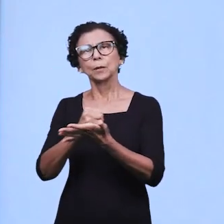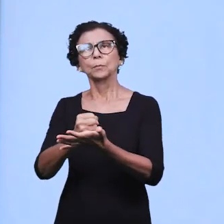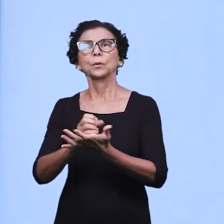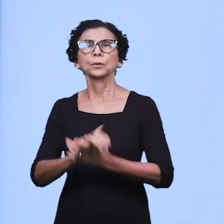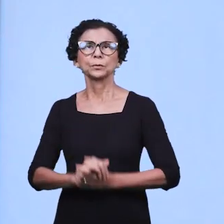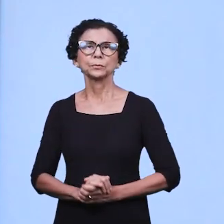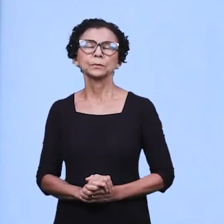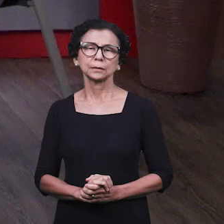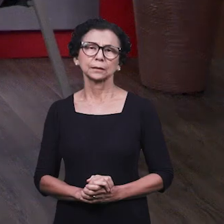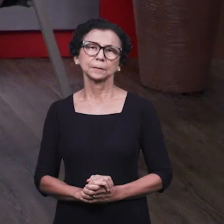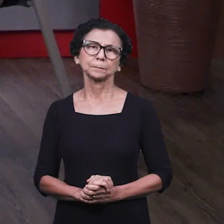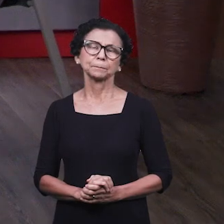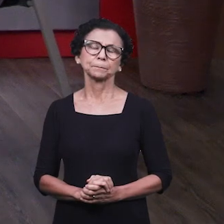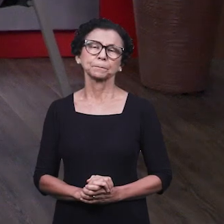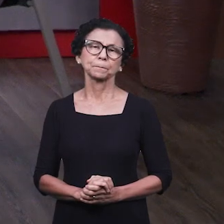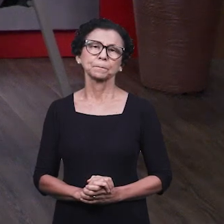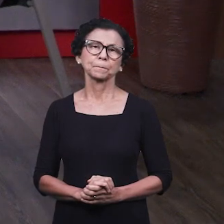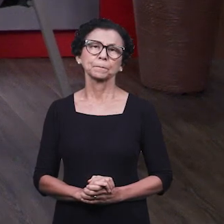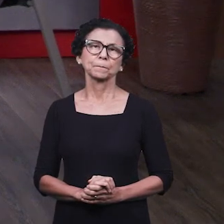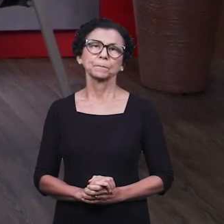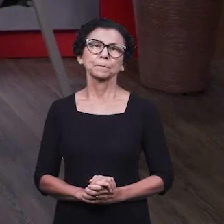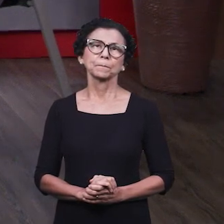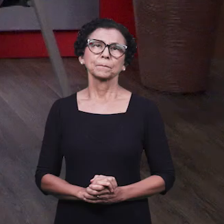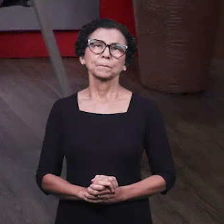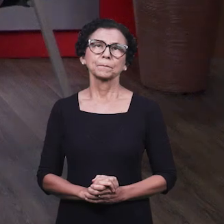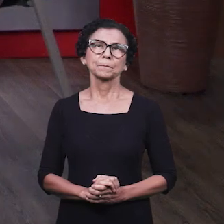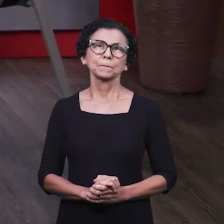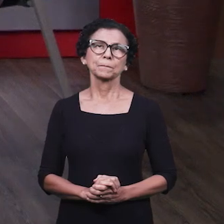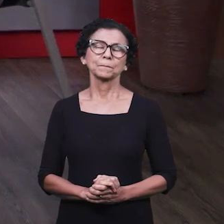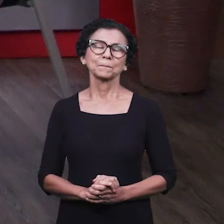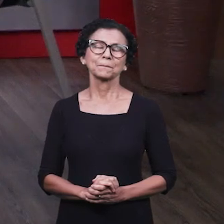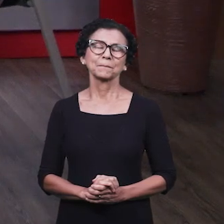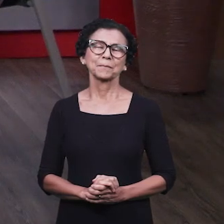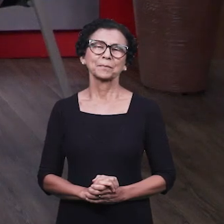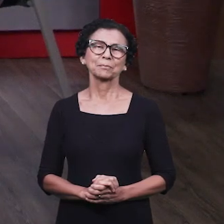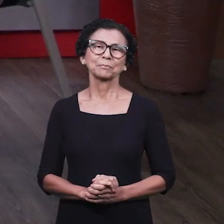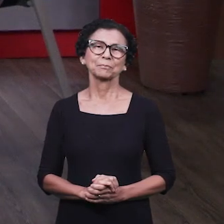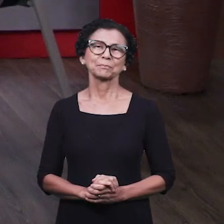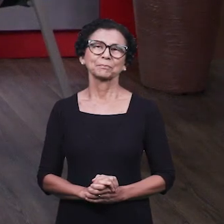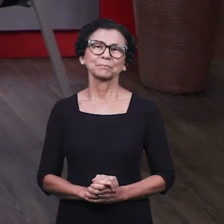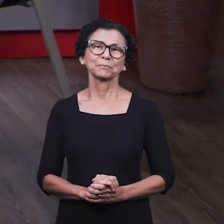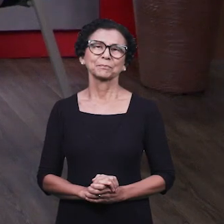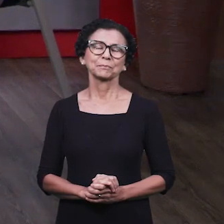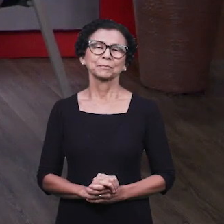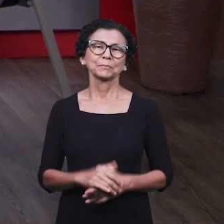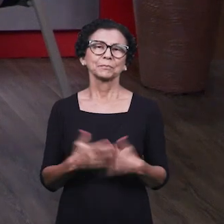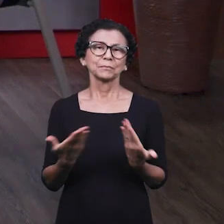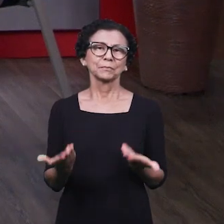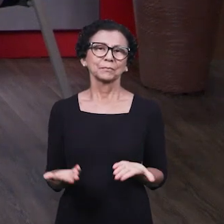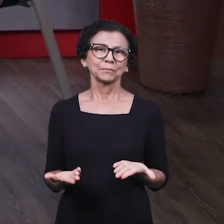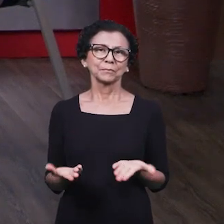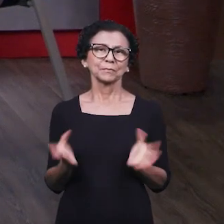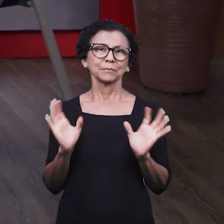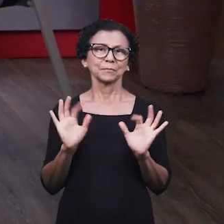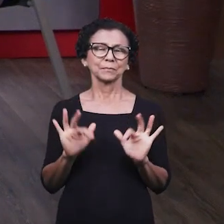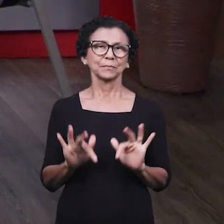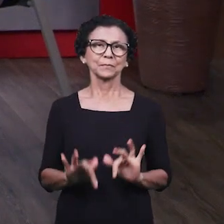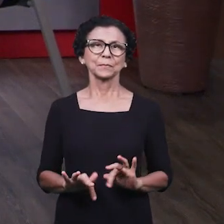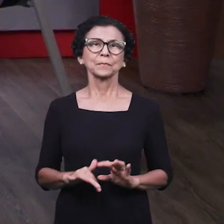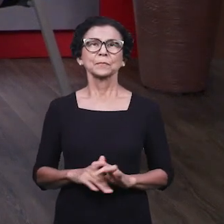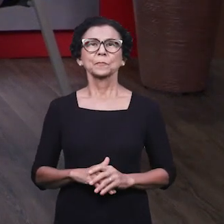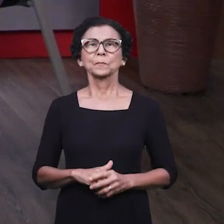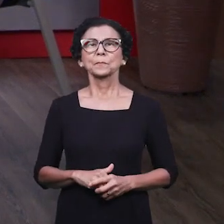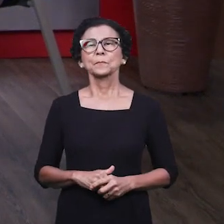dar depois, né, uma vida futura. Muito bom. Bom, já estamos aqui então, já para o nosso